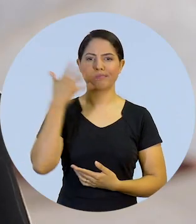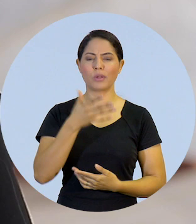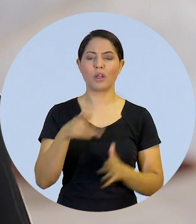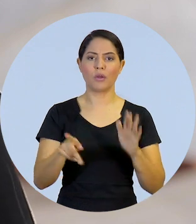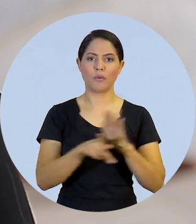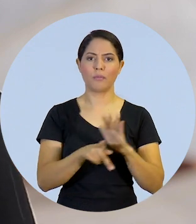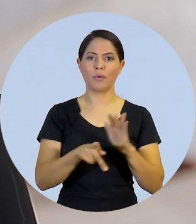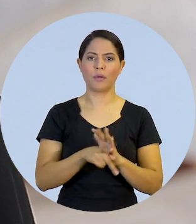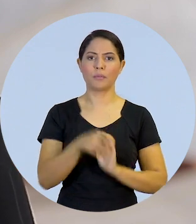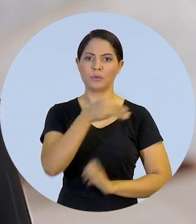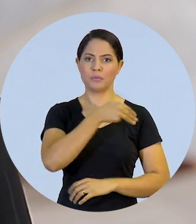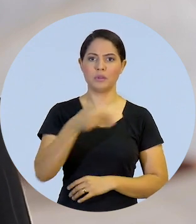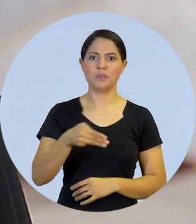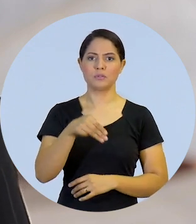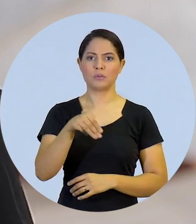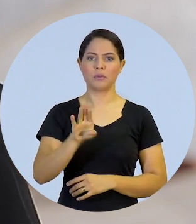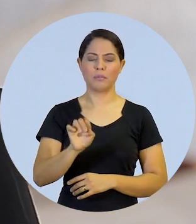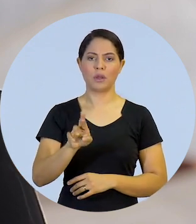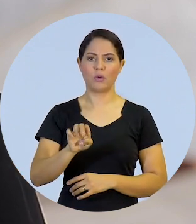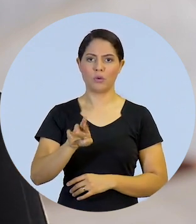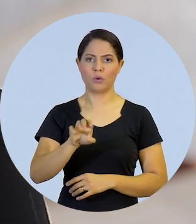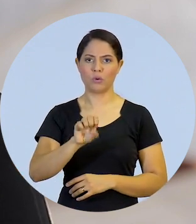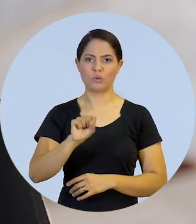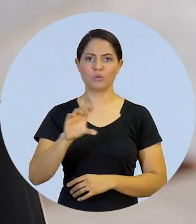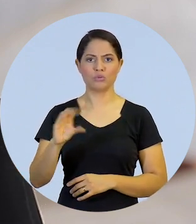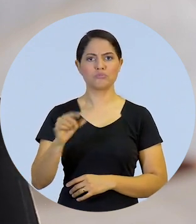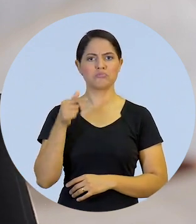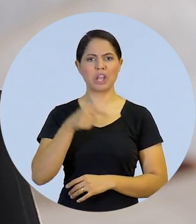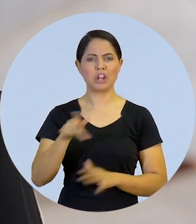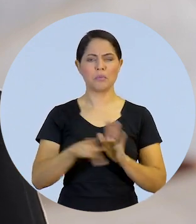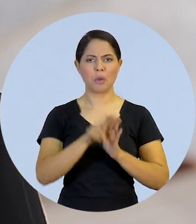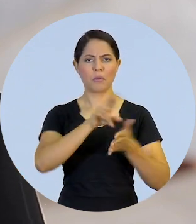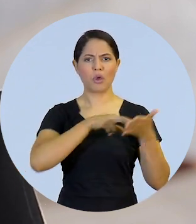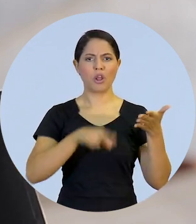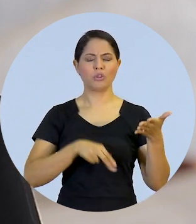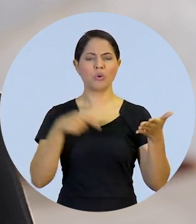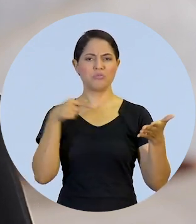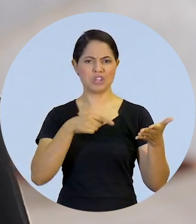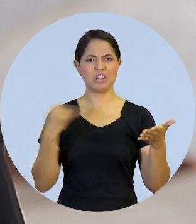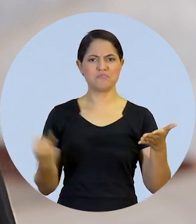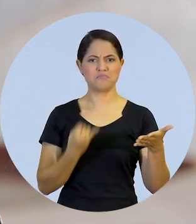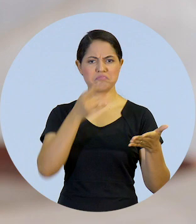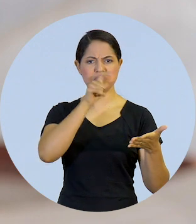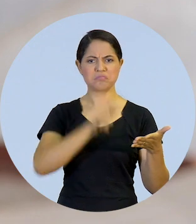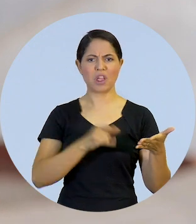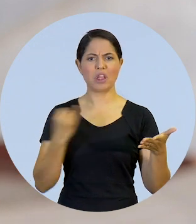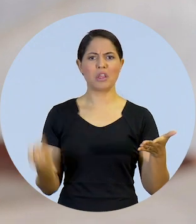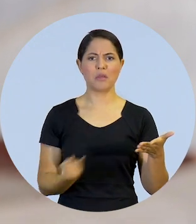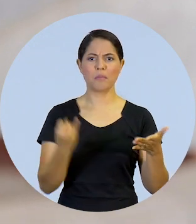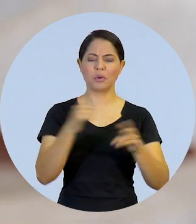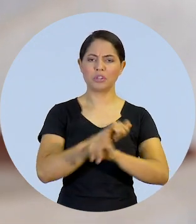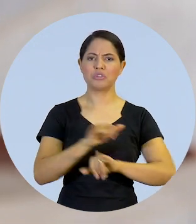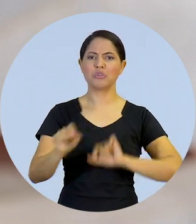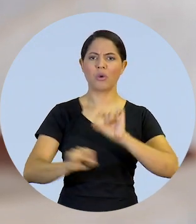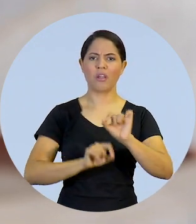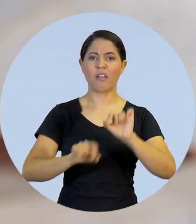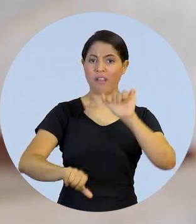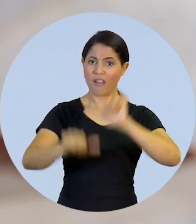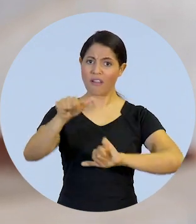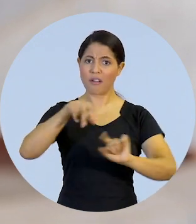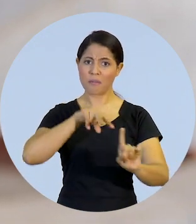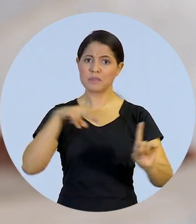Teve uma fala no voto do ministro Barroso, que foi o relator e foi um voto favorável, que é muito importante